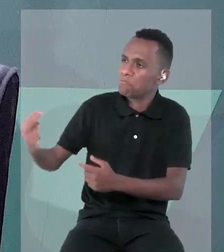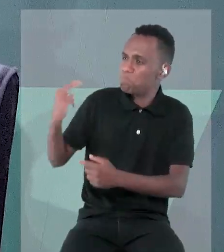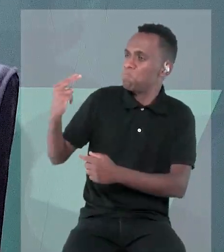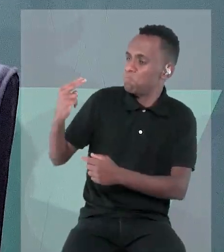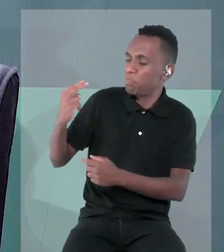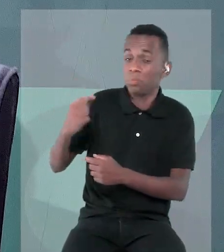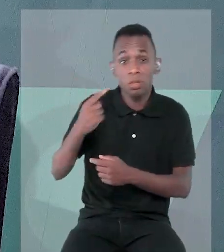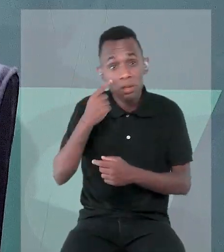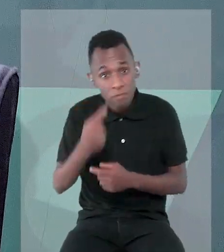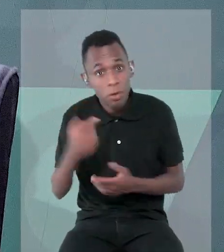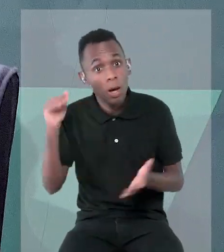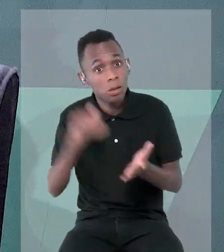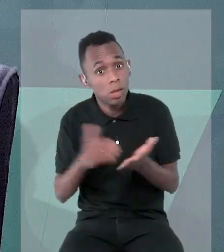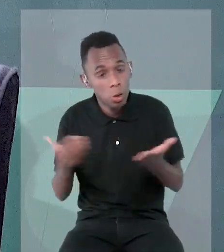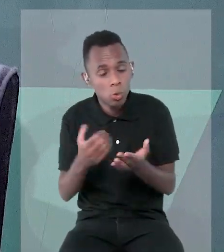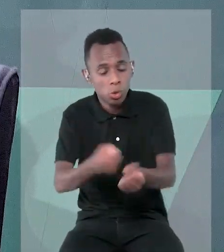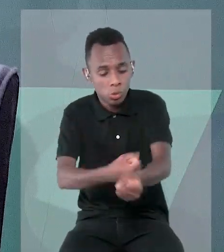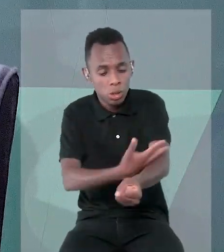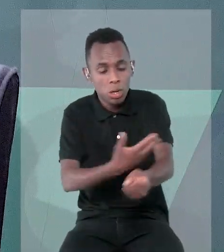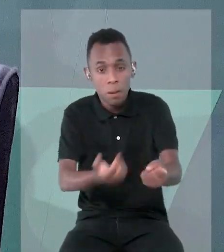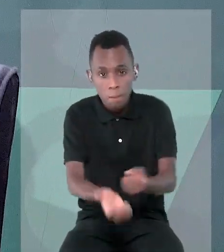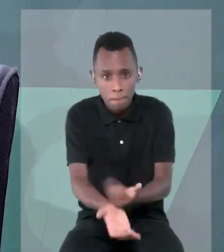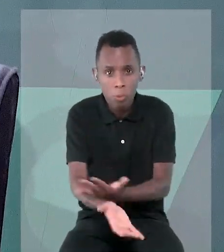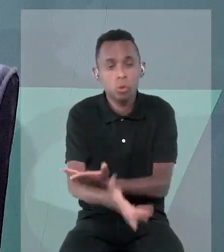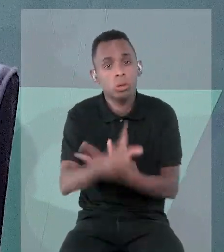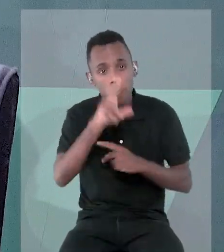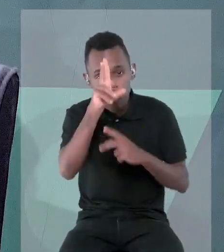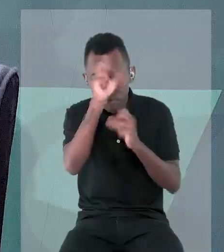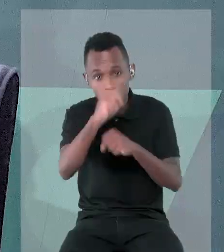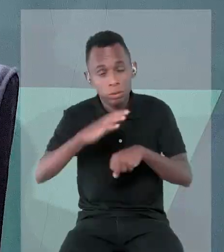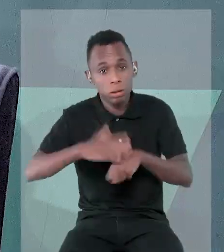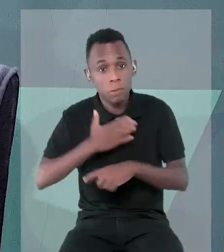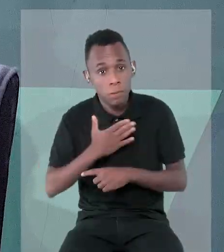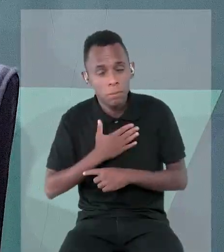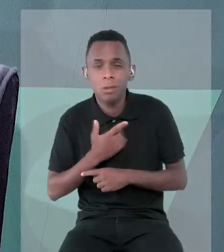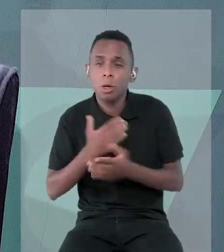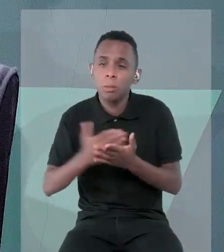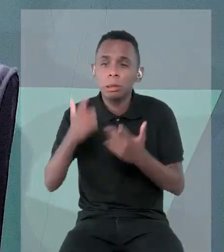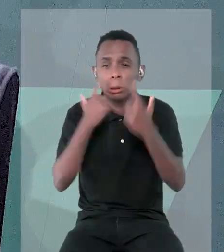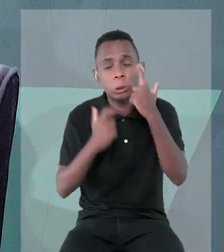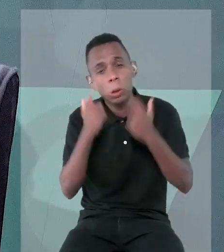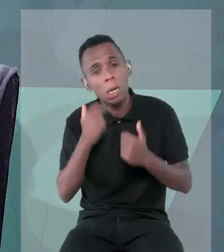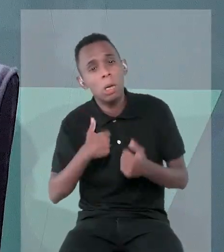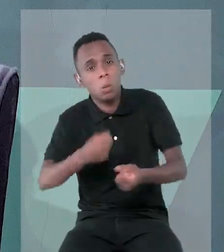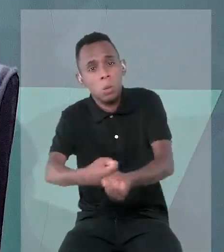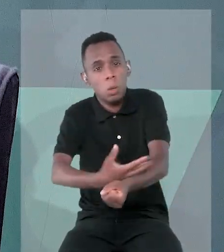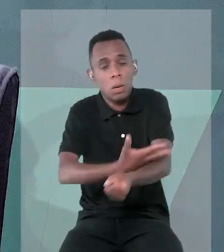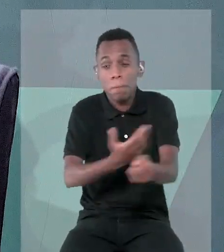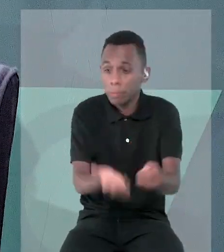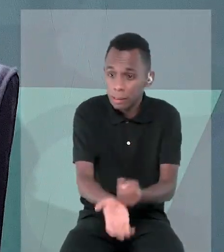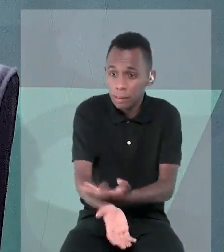viu aquelas imagens, e eu até hoje me emociono falando disso, né? Muito forte para mim. E ele começou a chorar, e eu também me emocionei, e